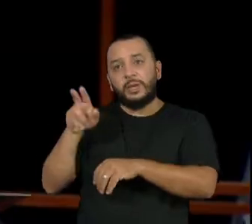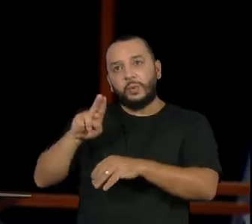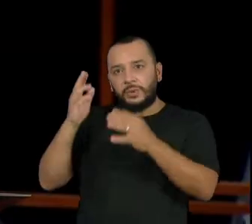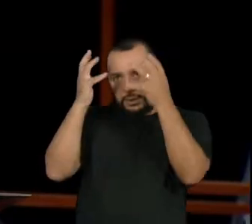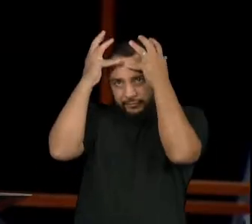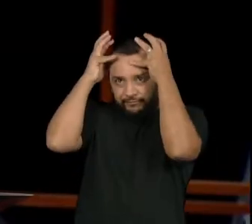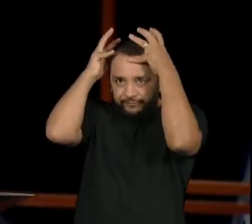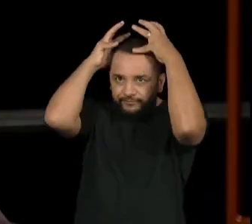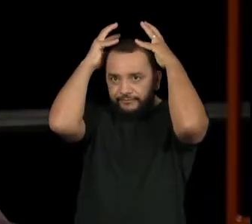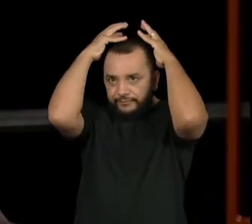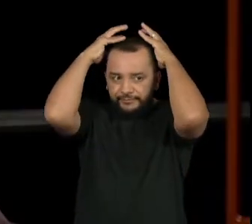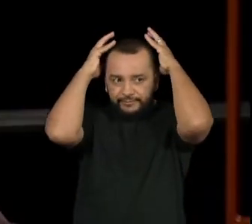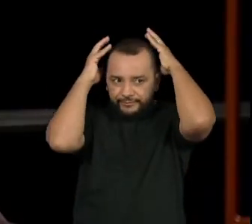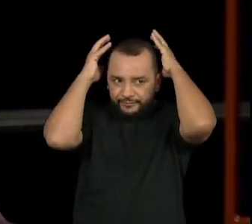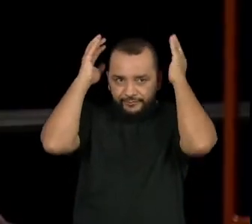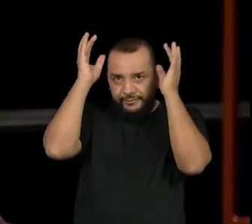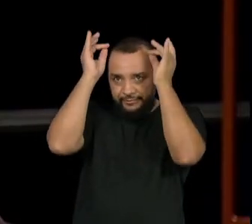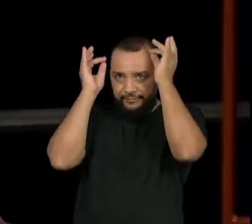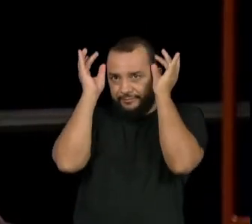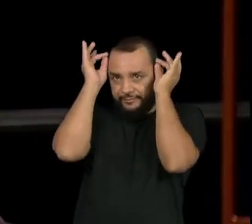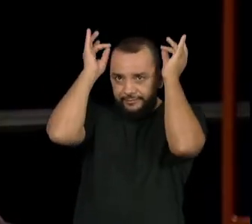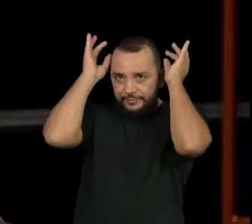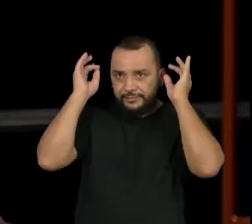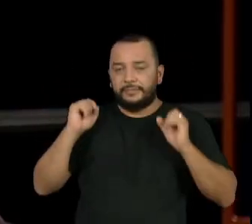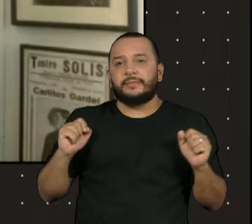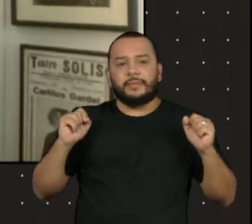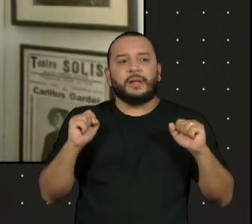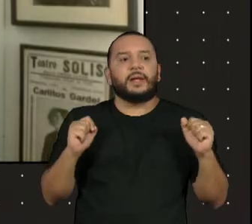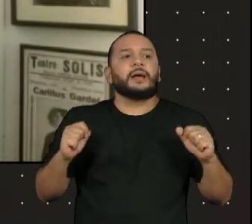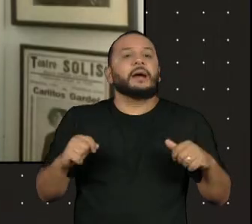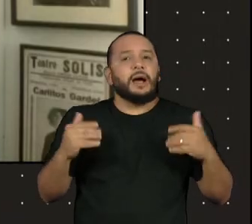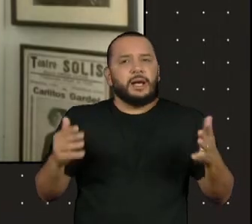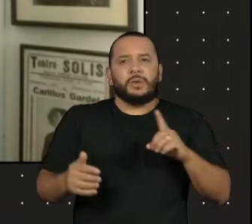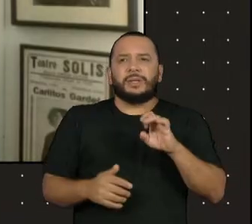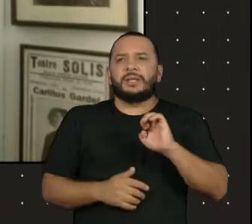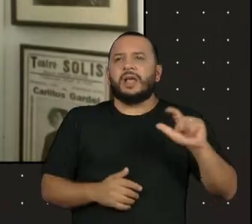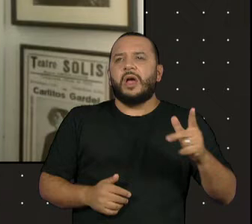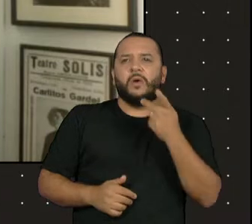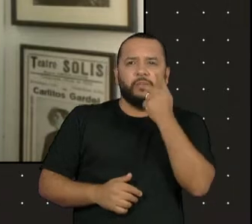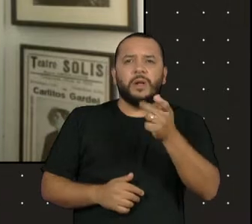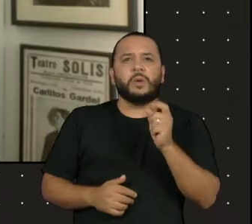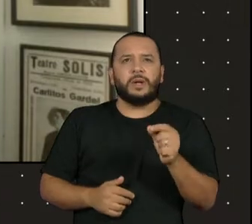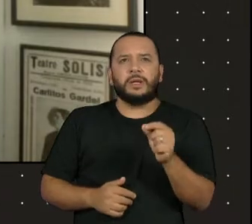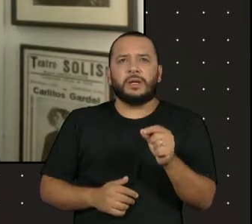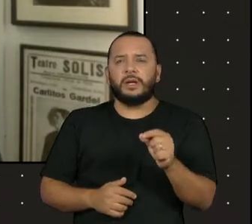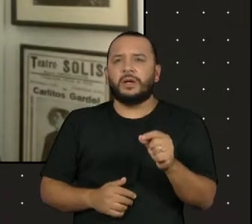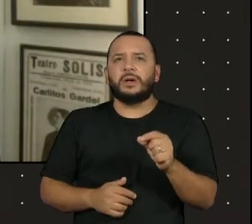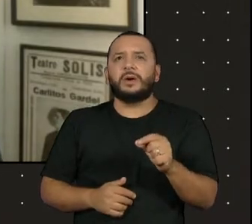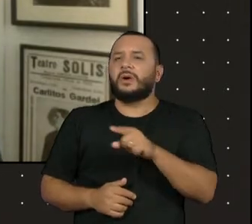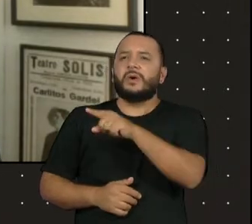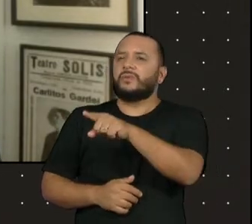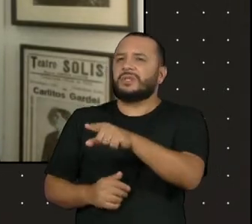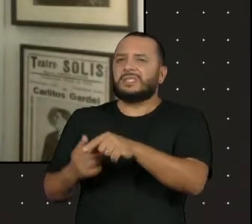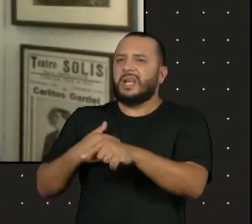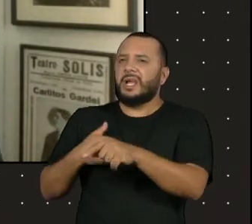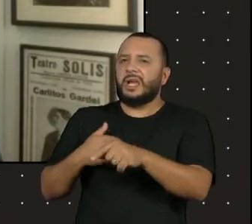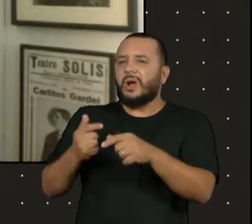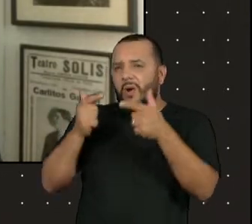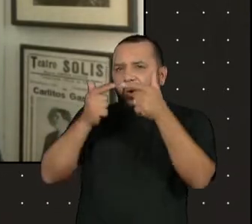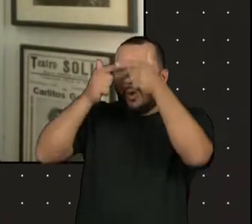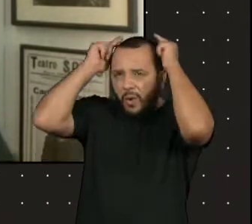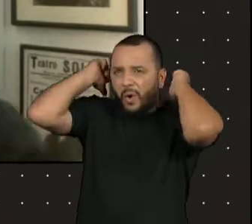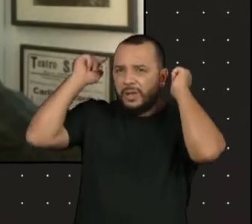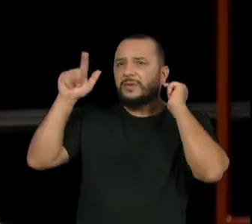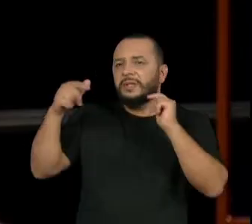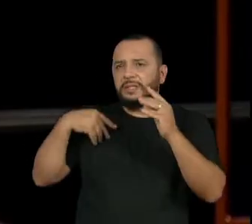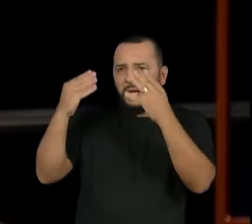peruca. E aí o Daniel falou assim, o John, você vai ter que botar uma peruca. Não dá, um cara